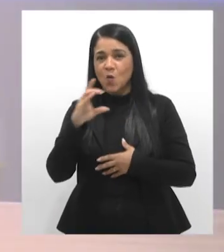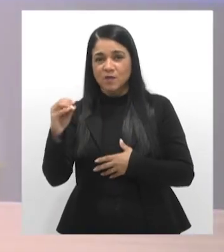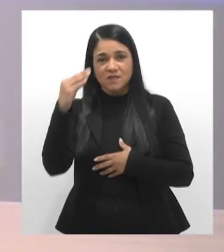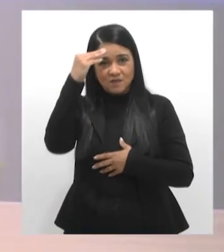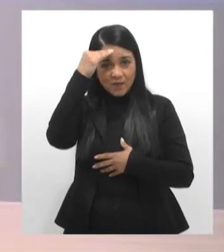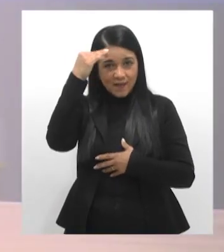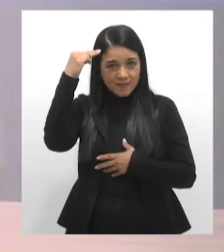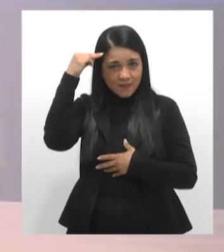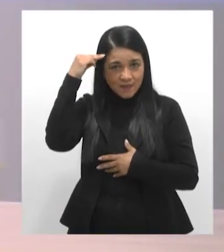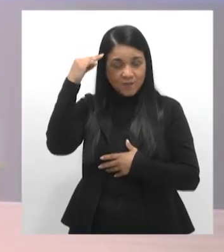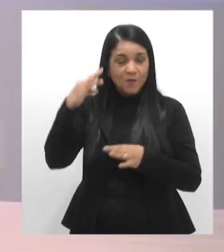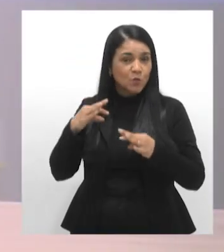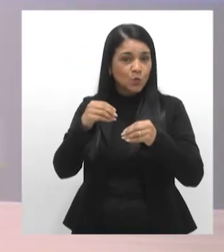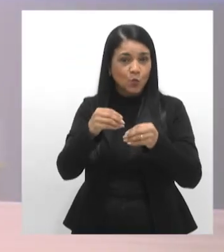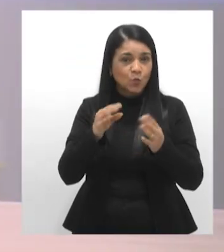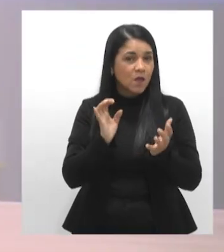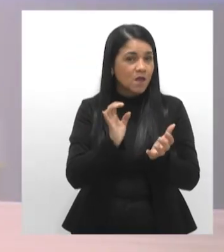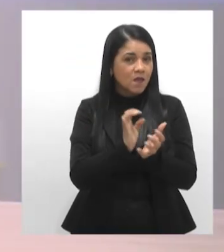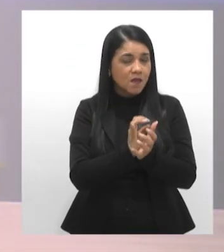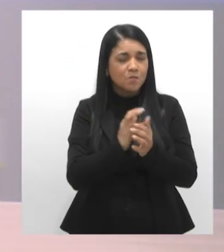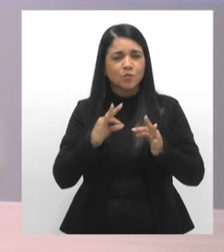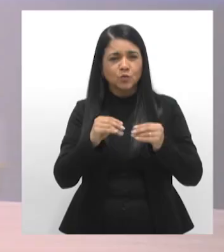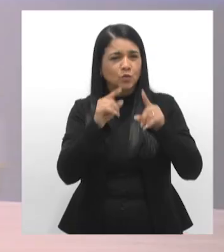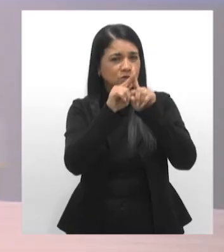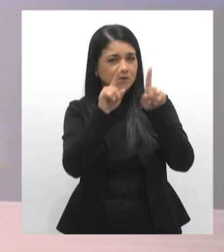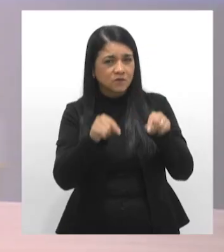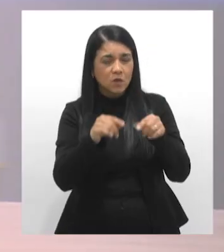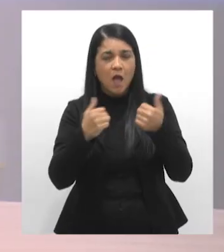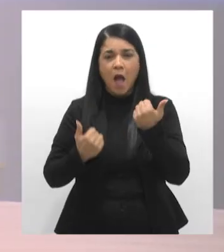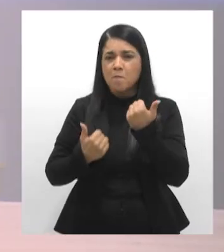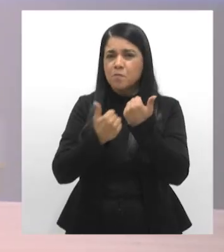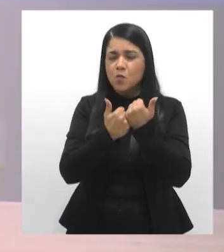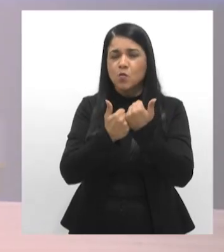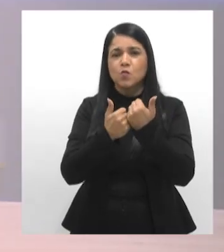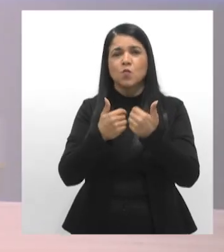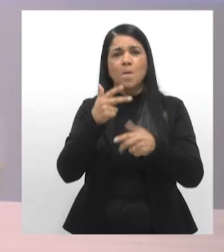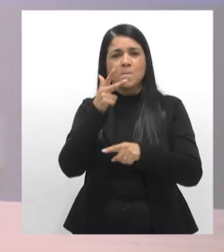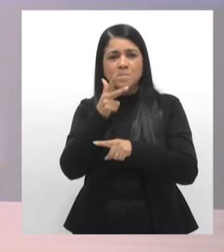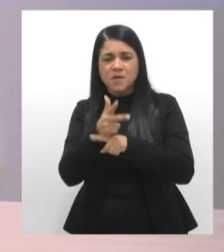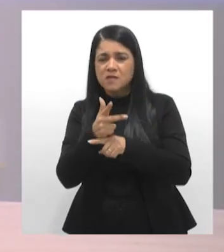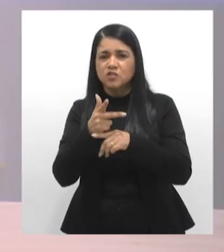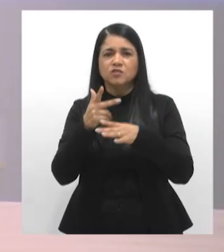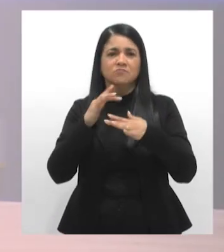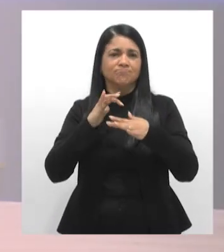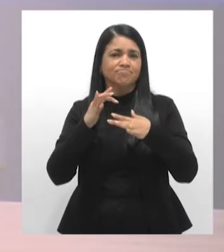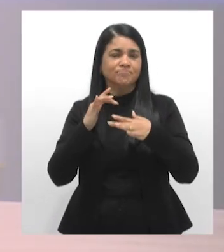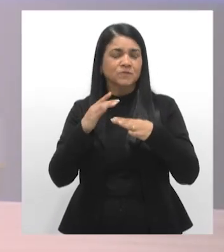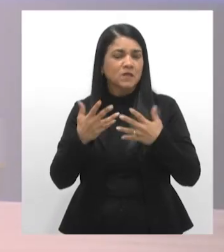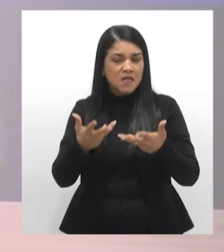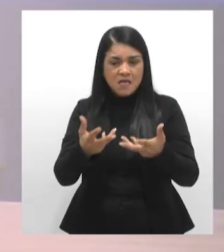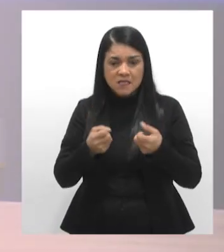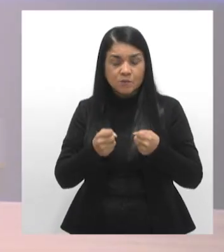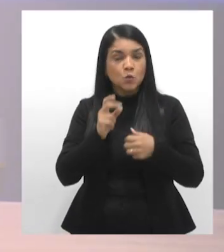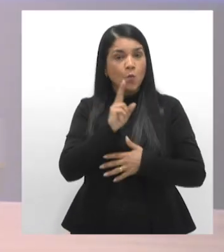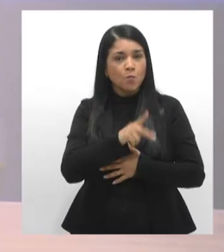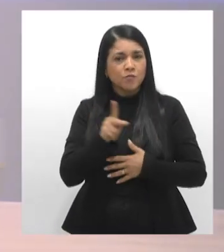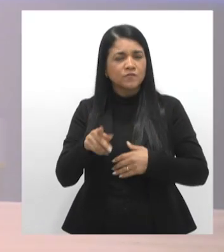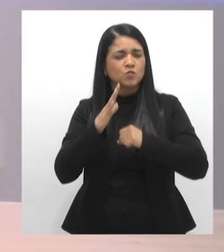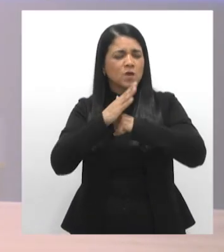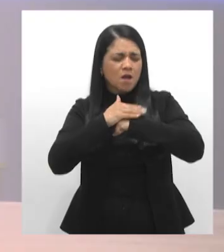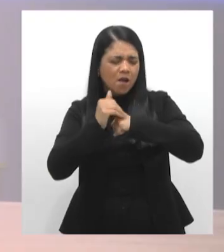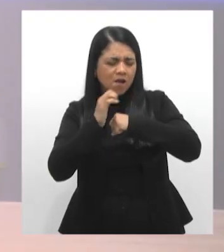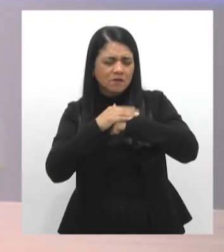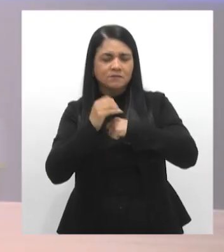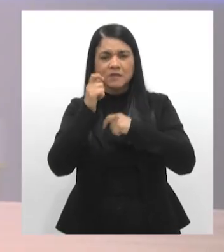acadêmica, por toda a equipe, por todos os servidores, pessoal do apoio, da mídia. Enfim, a gente é recebido aqui como professor com muito carinho, com